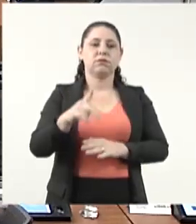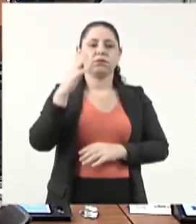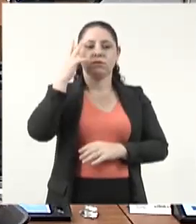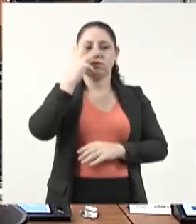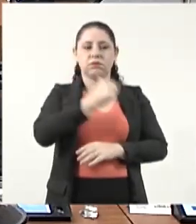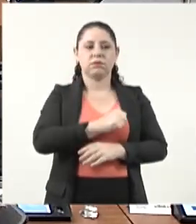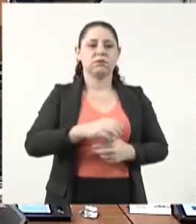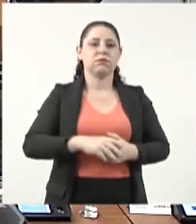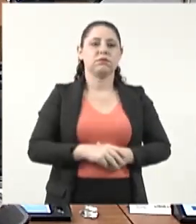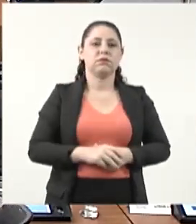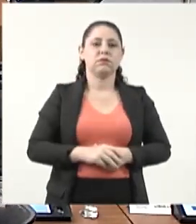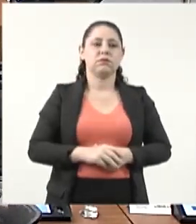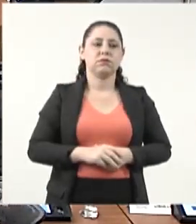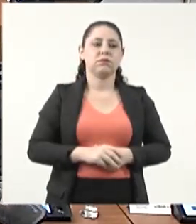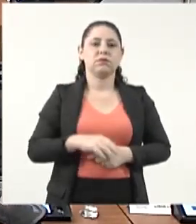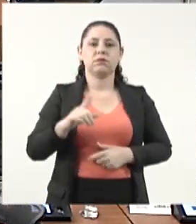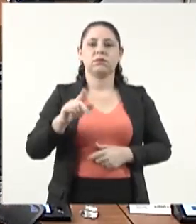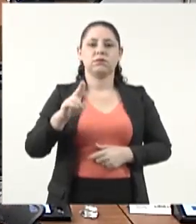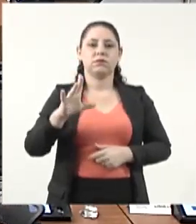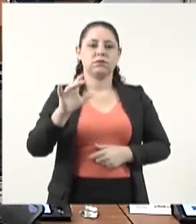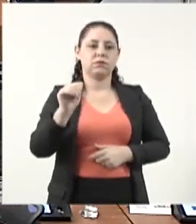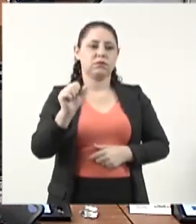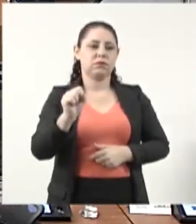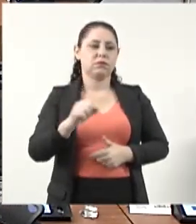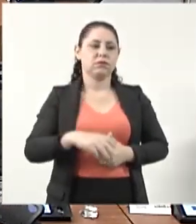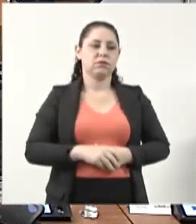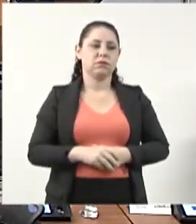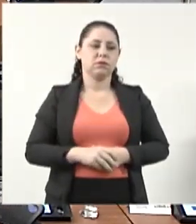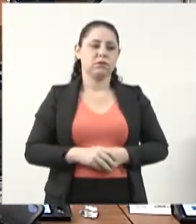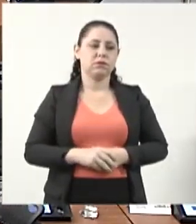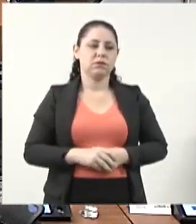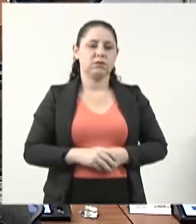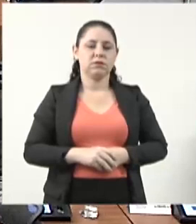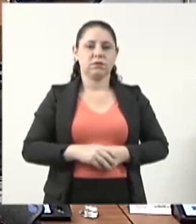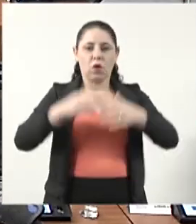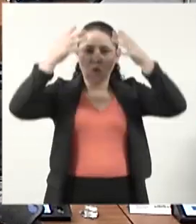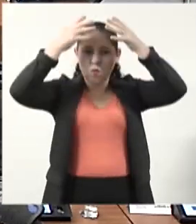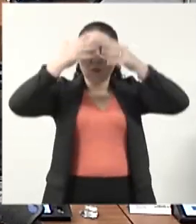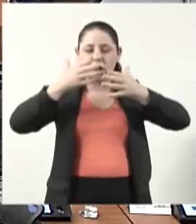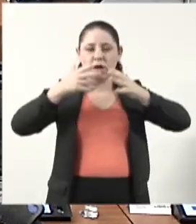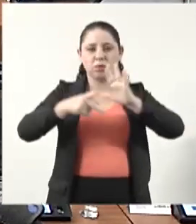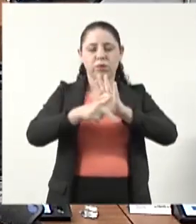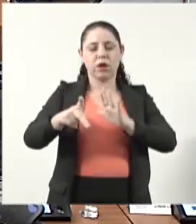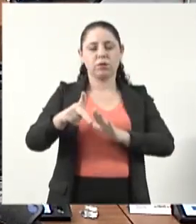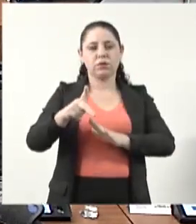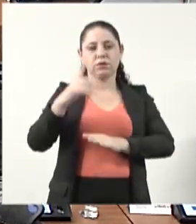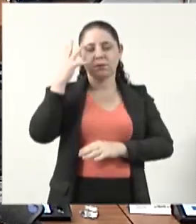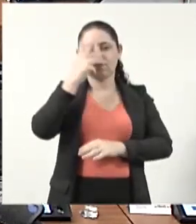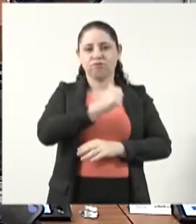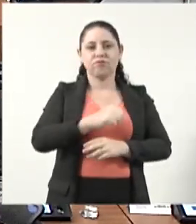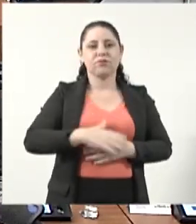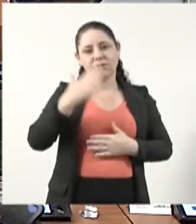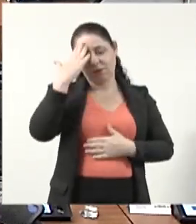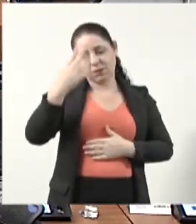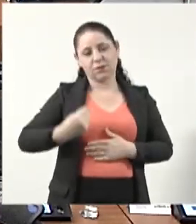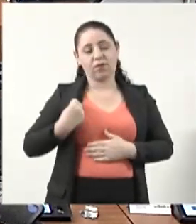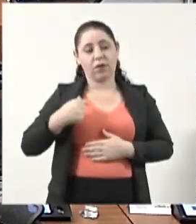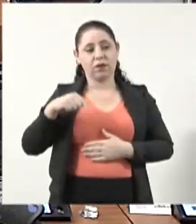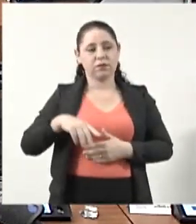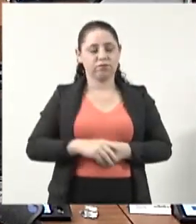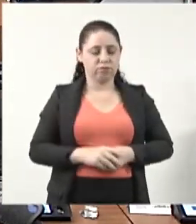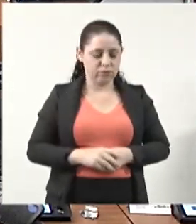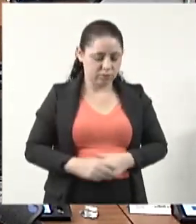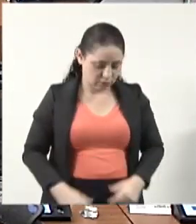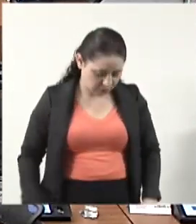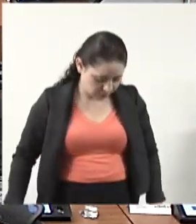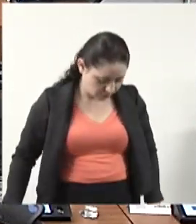Bonito, também do Lucas Leandro, conhecido como Lucas Capacete, vereador de Bonito. Obrigada pela presença aqui.